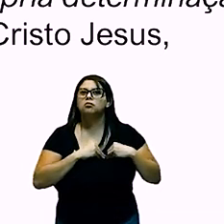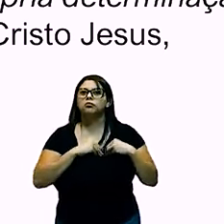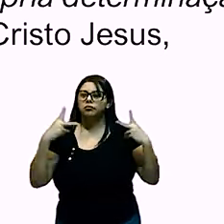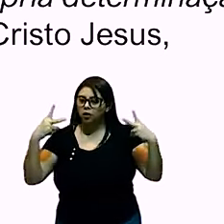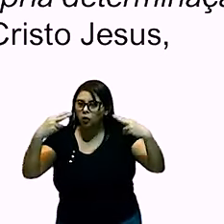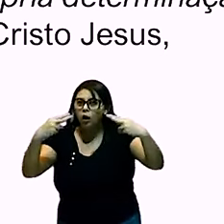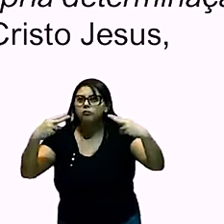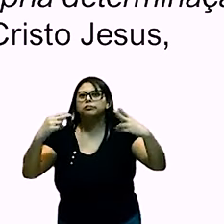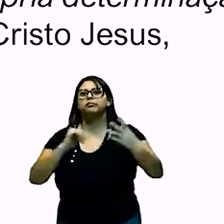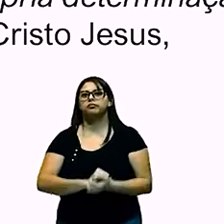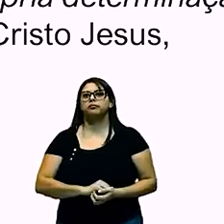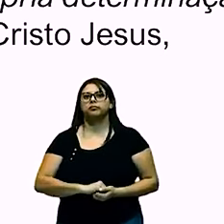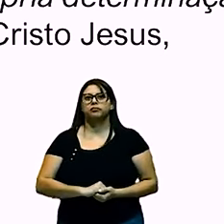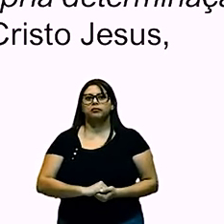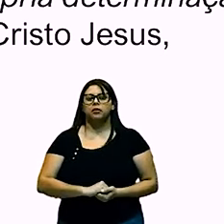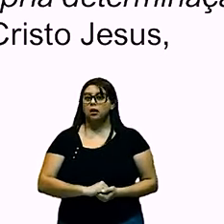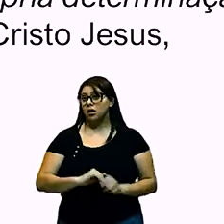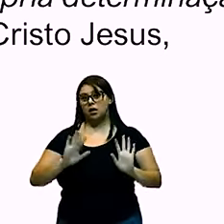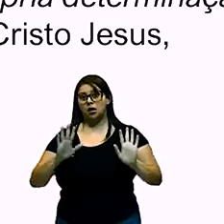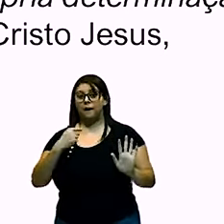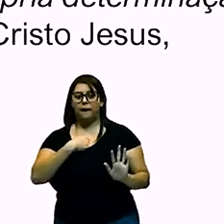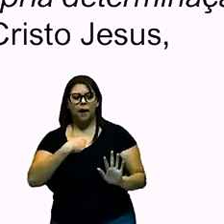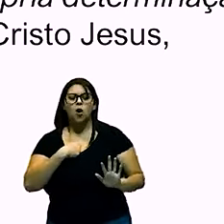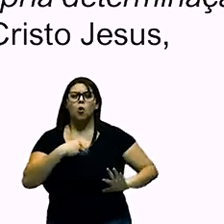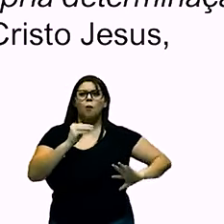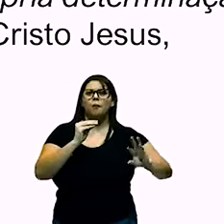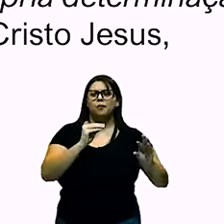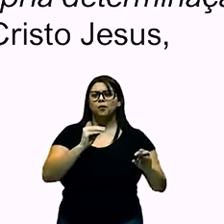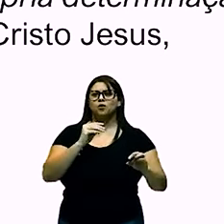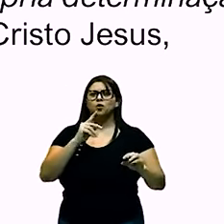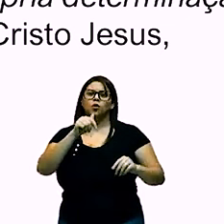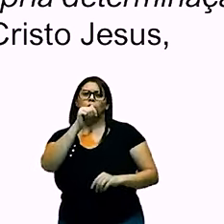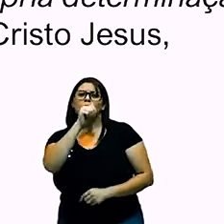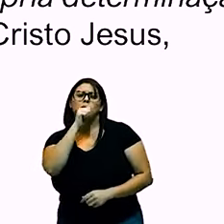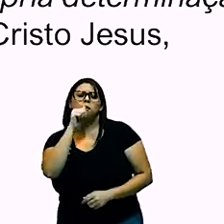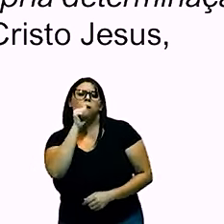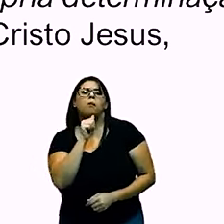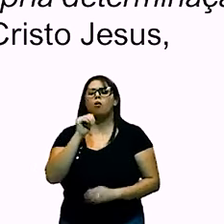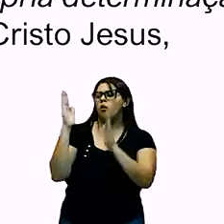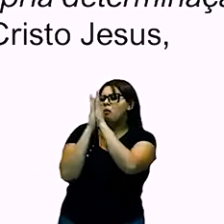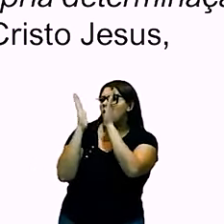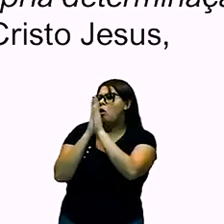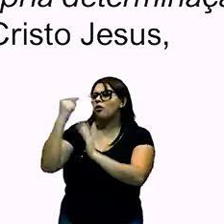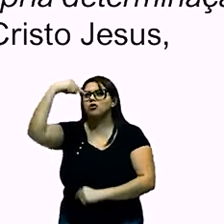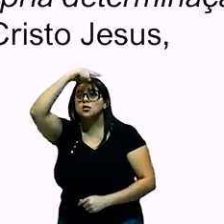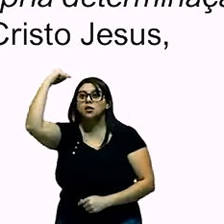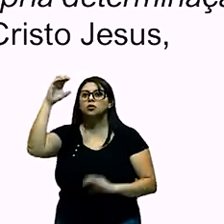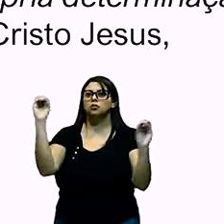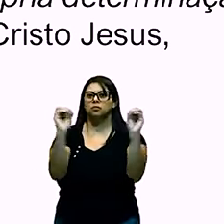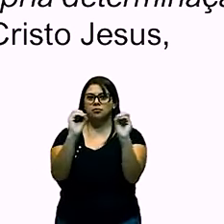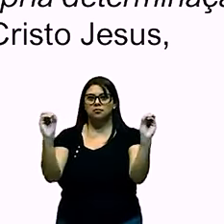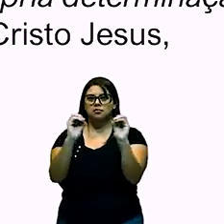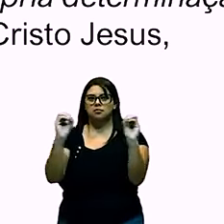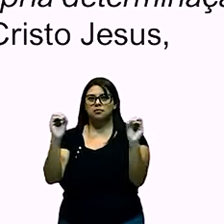eu assumi uma congregação e um irmão me encontrou e falou: pastor, o senhor está na congregação tal? Falei: sim. Que bênção, eu ouvi dizer que aquela igreja é maravilhosa